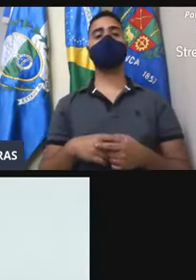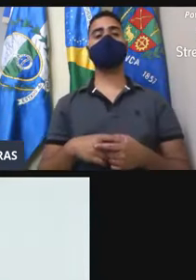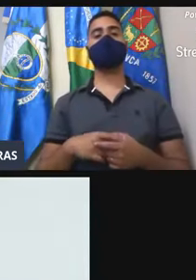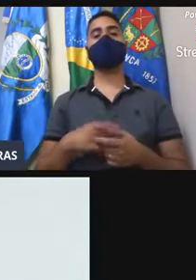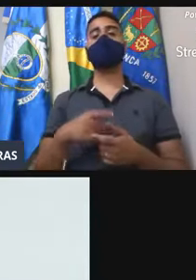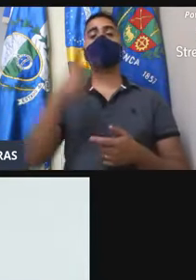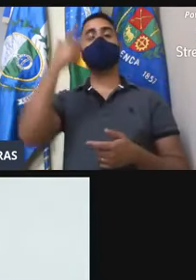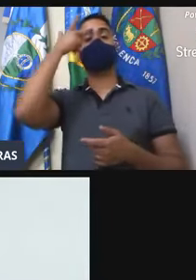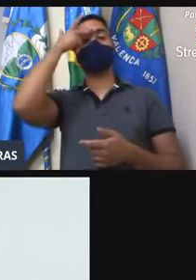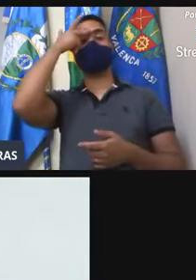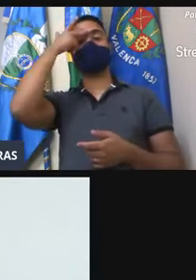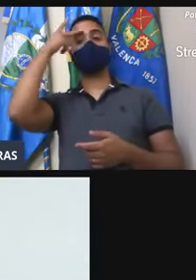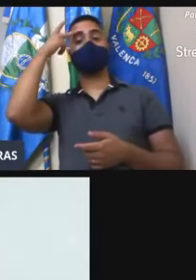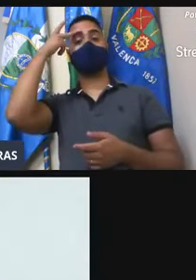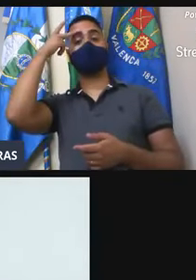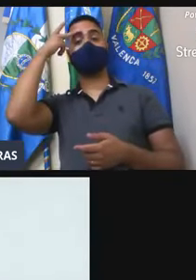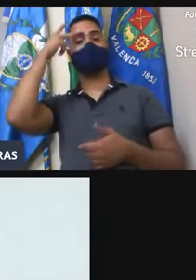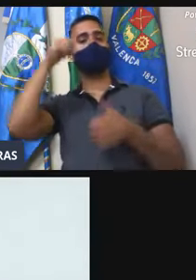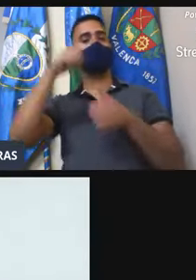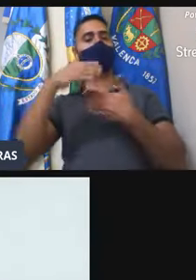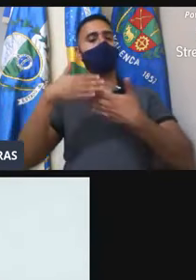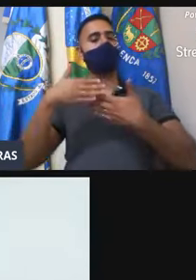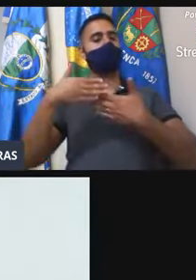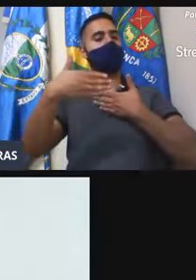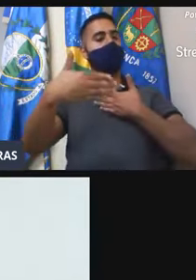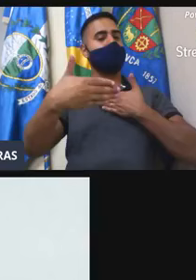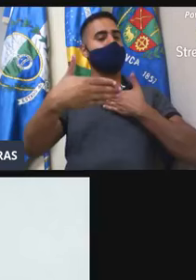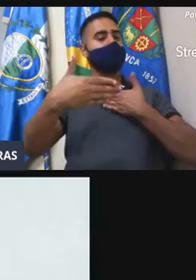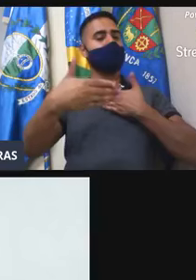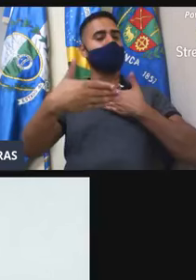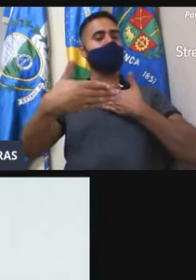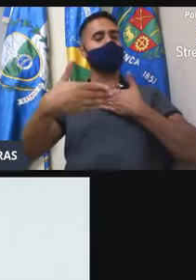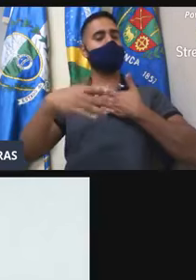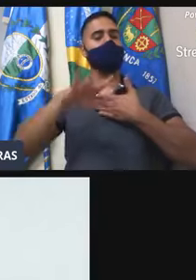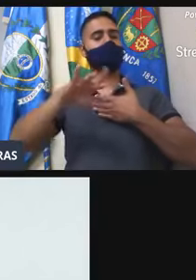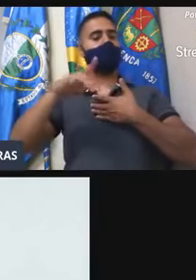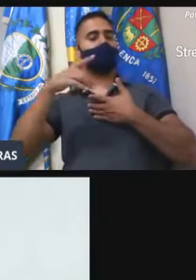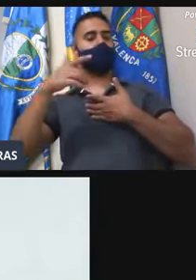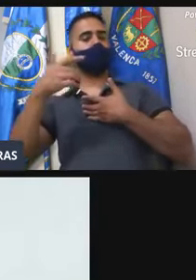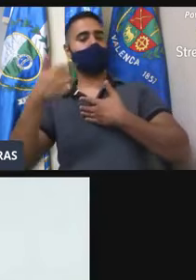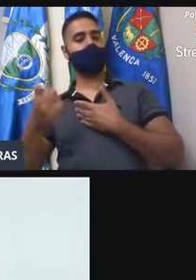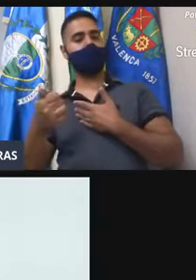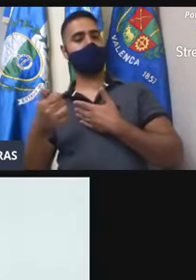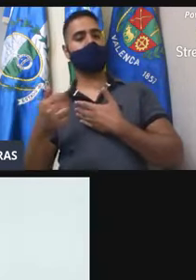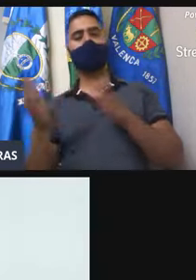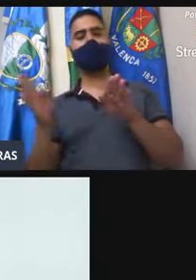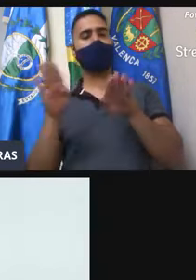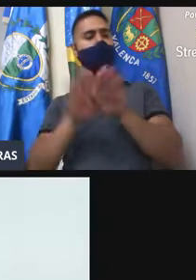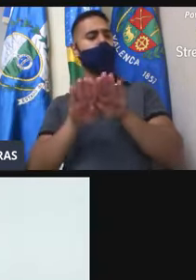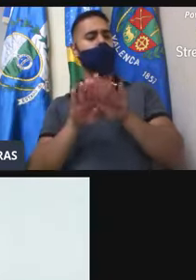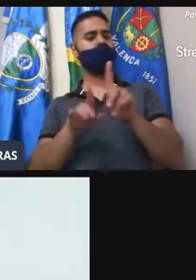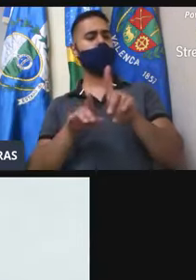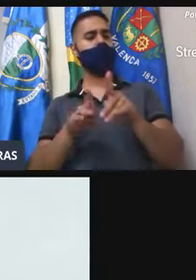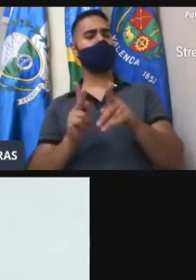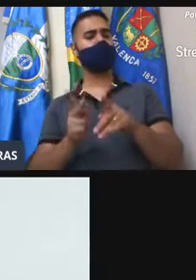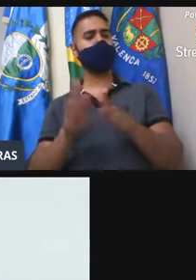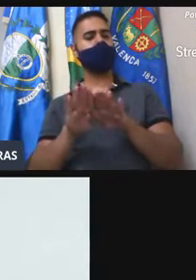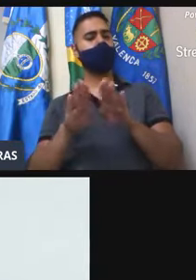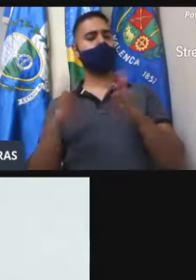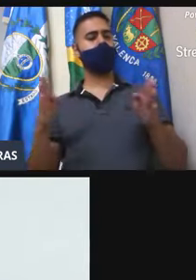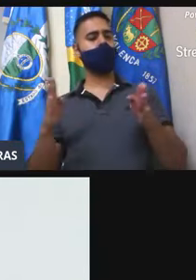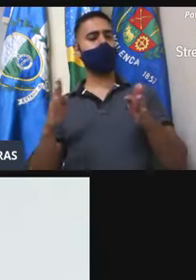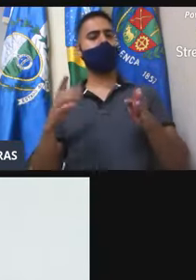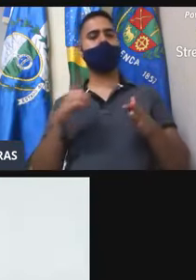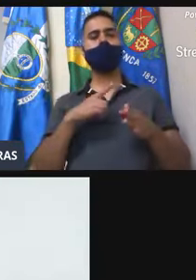principalmente àqueles funcionários, né, as pessoas que ficaram de frente aos comércios que não